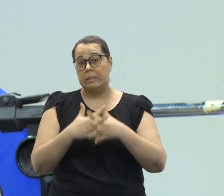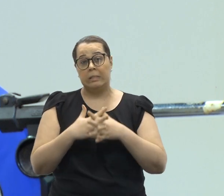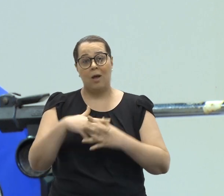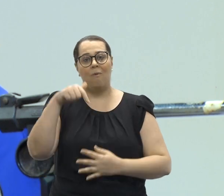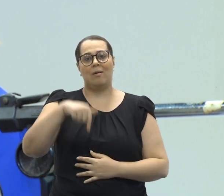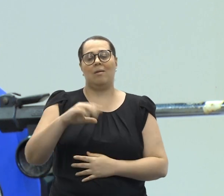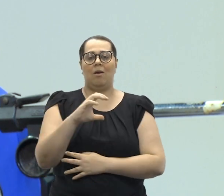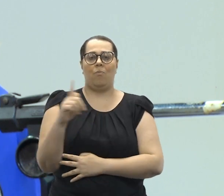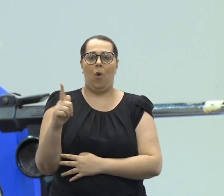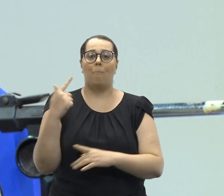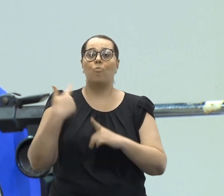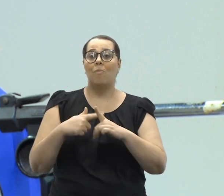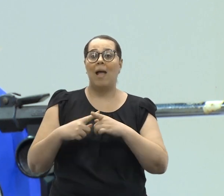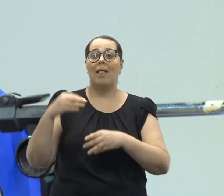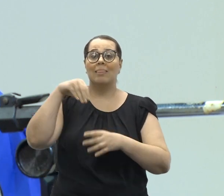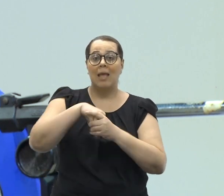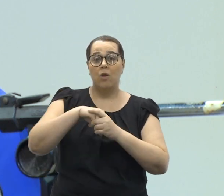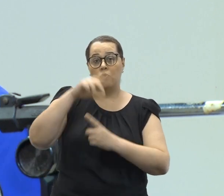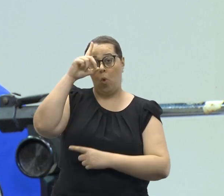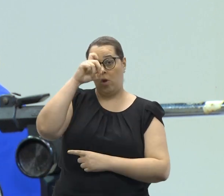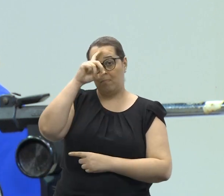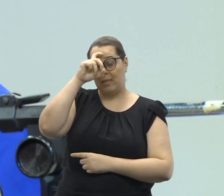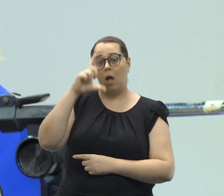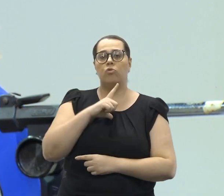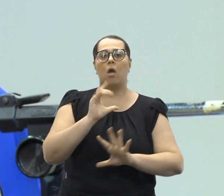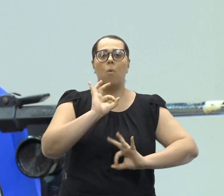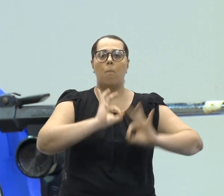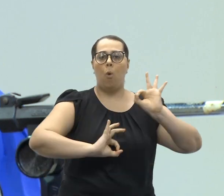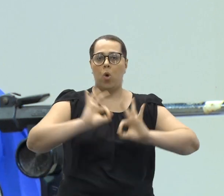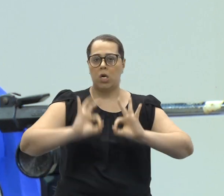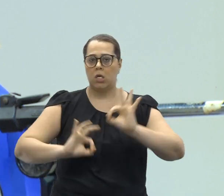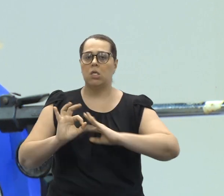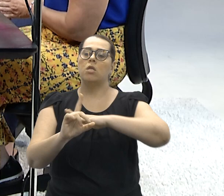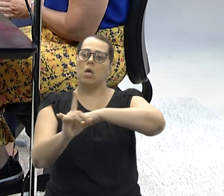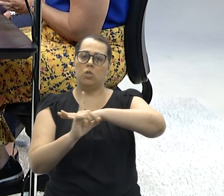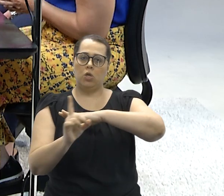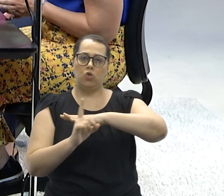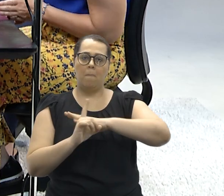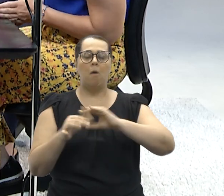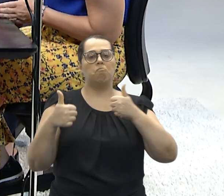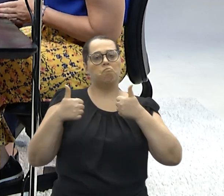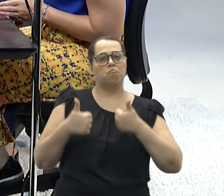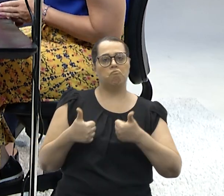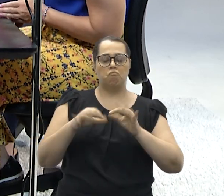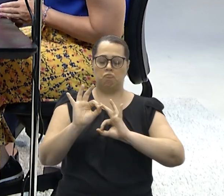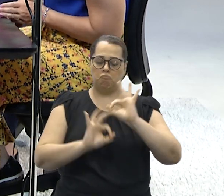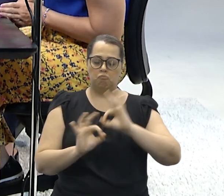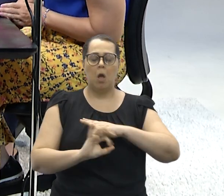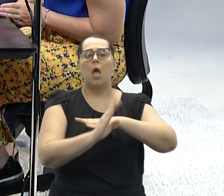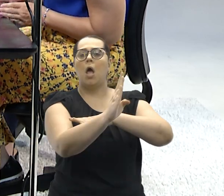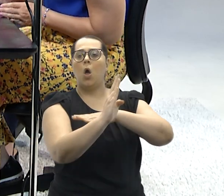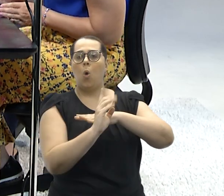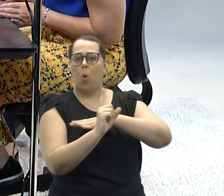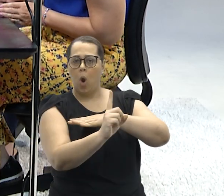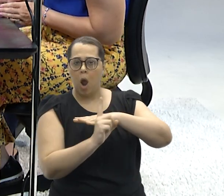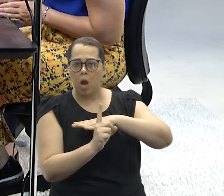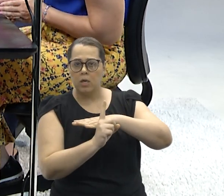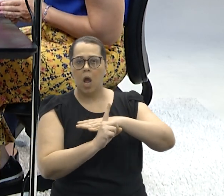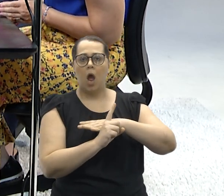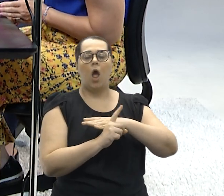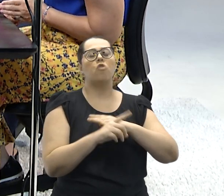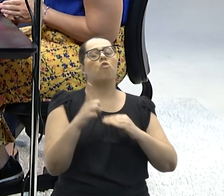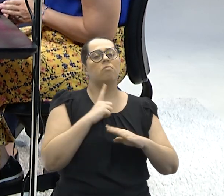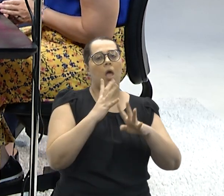Porque no hospital, dentro do hospital, existe uma organização até no atendimento. A pessoa é atendida por...